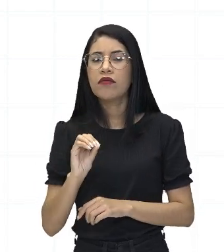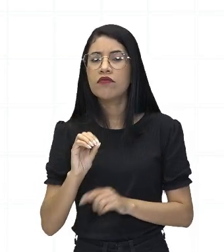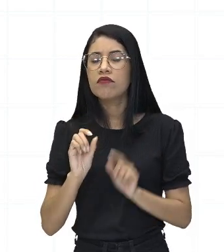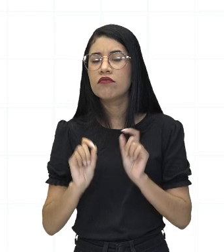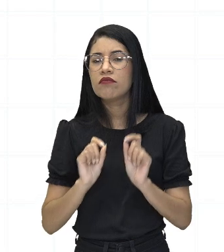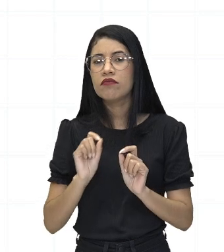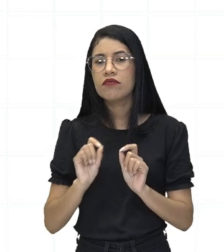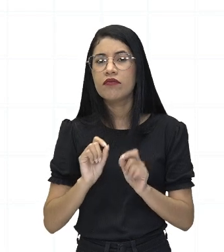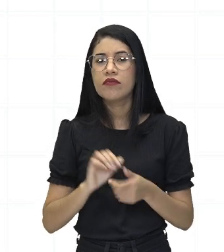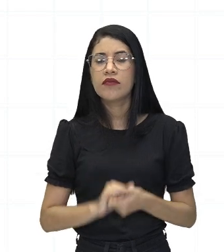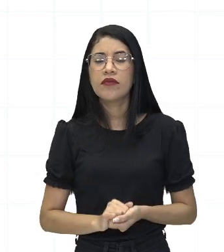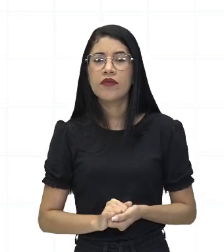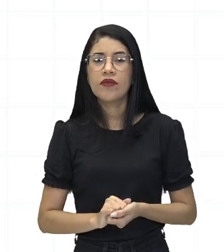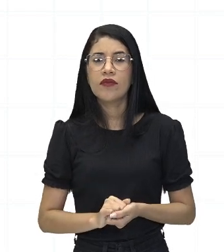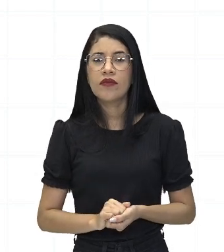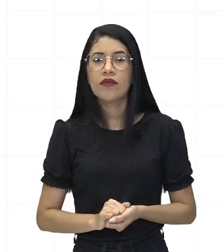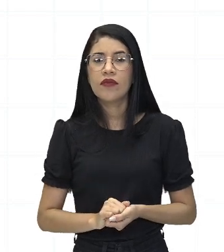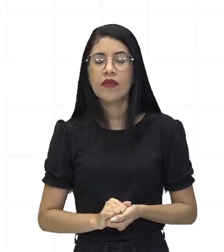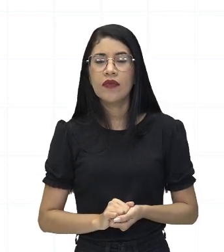o Arco do Triunfo?